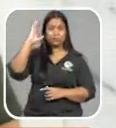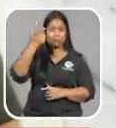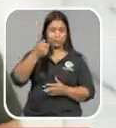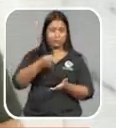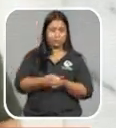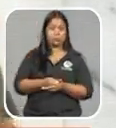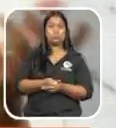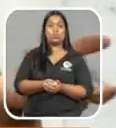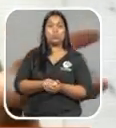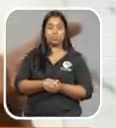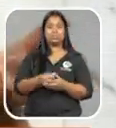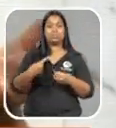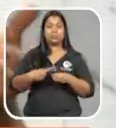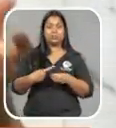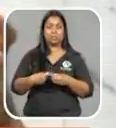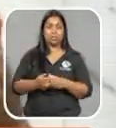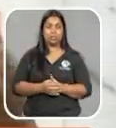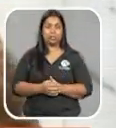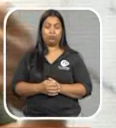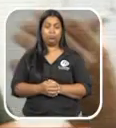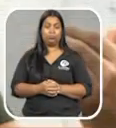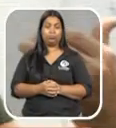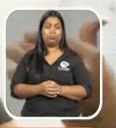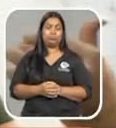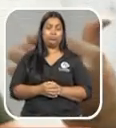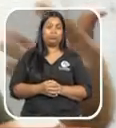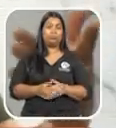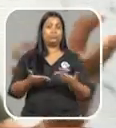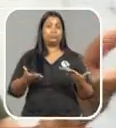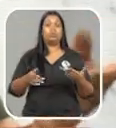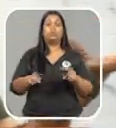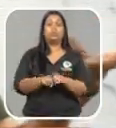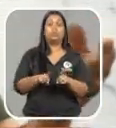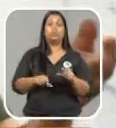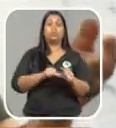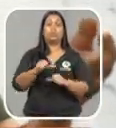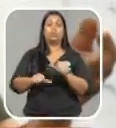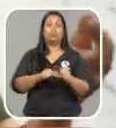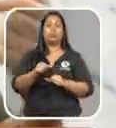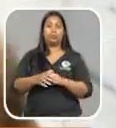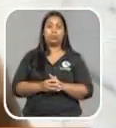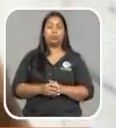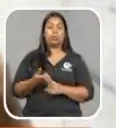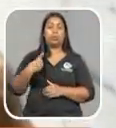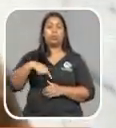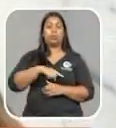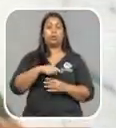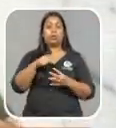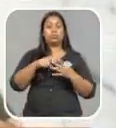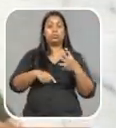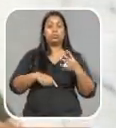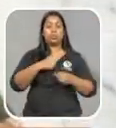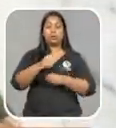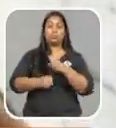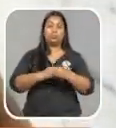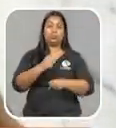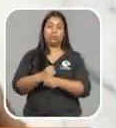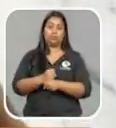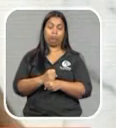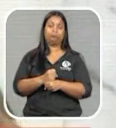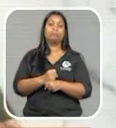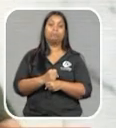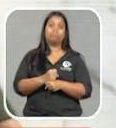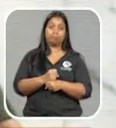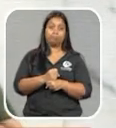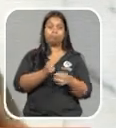Então, e outra, mudou a atmosfera, né? Entendi. Nós passamos 4 anos num limbo muito grande mesmo, de